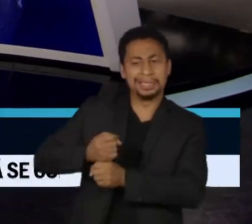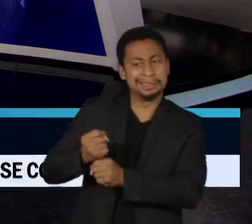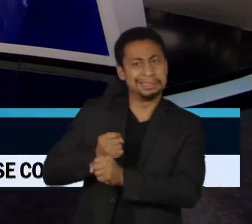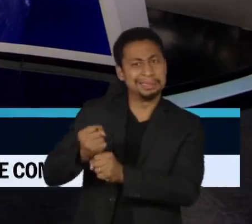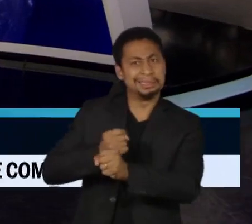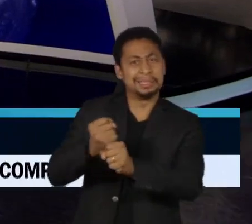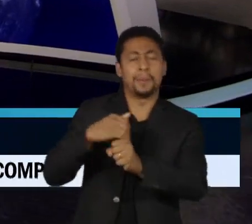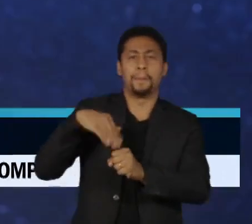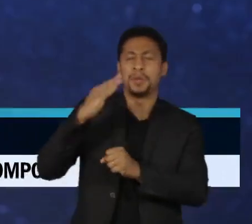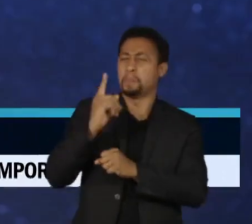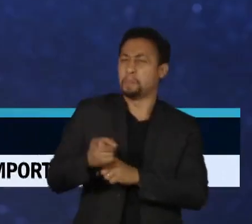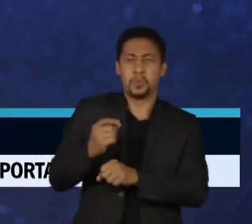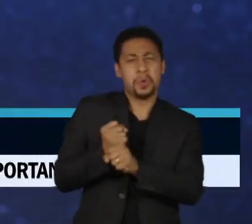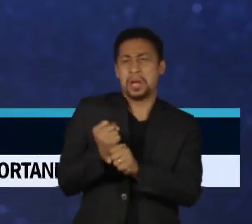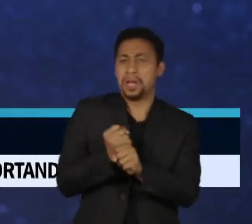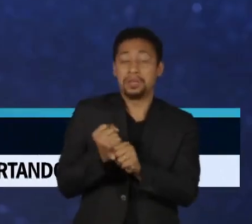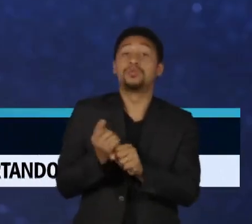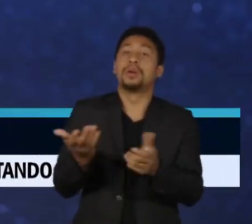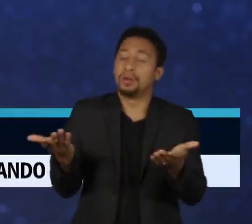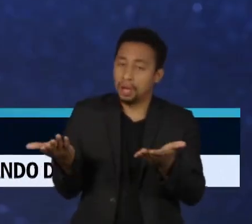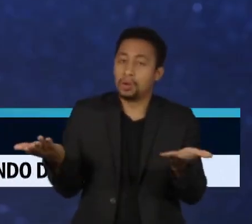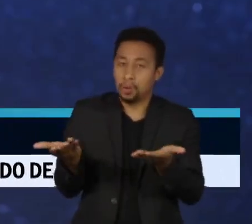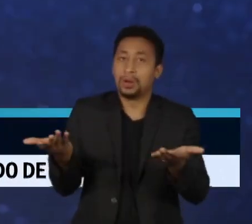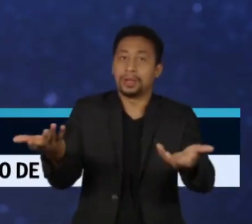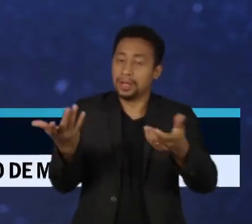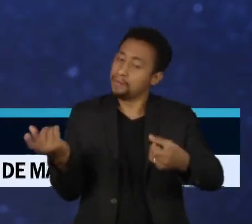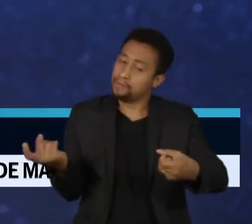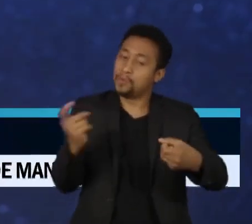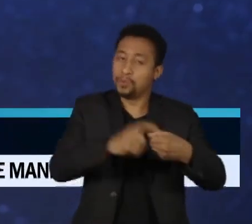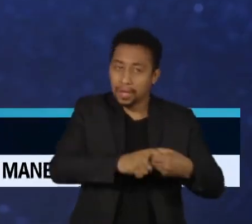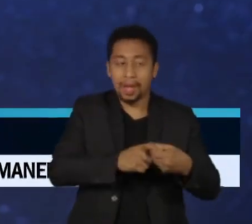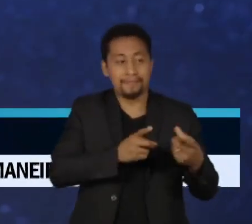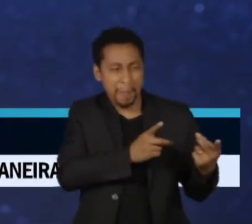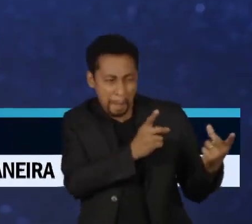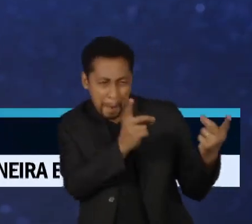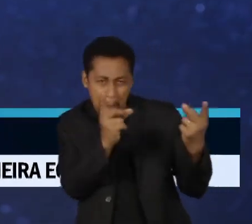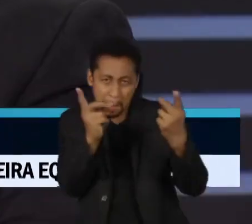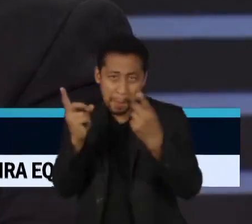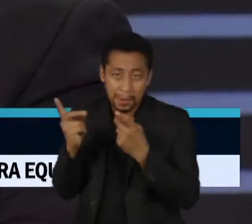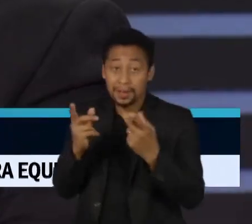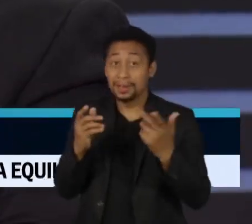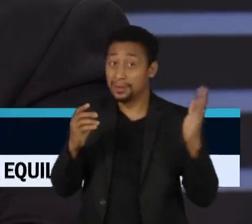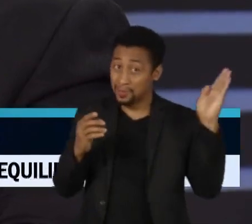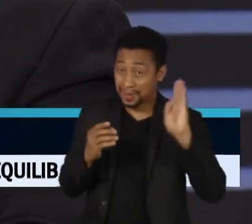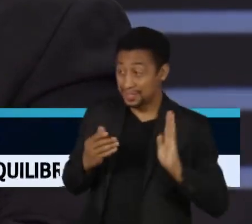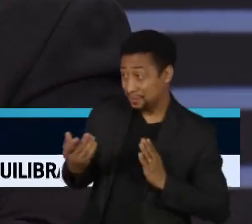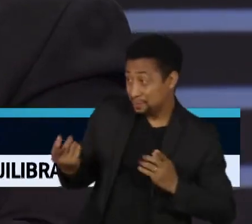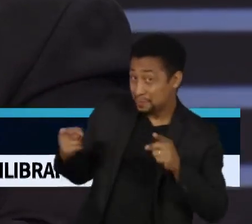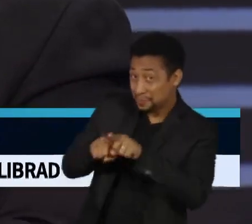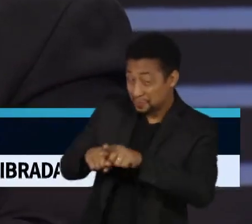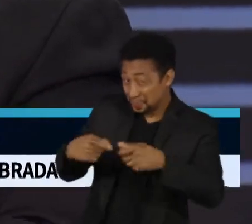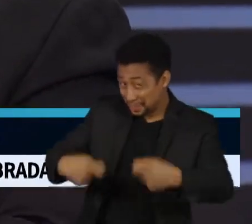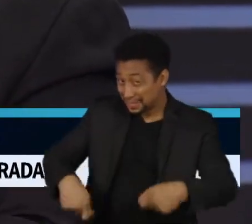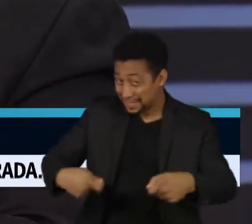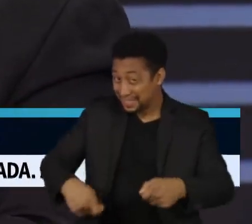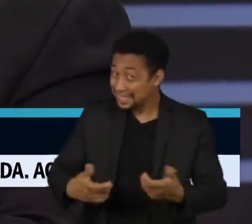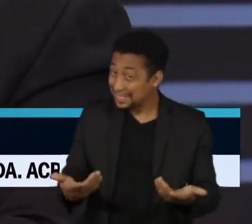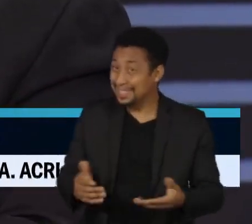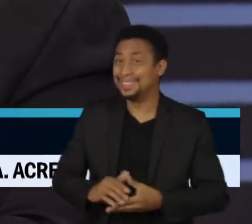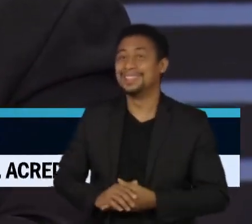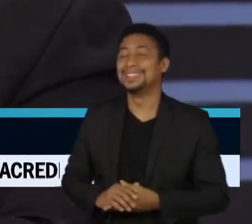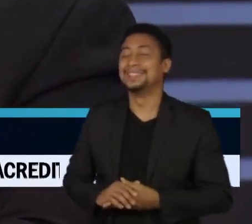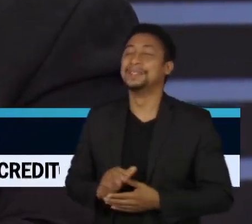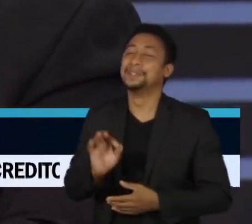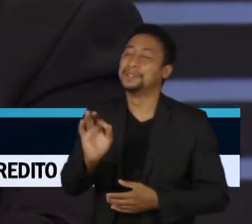retomar esse protagonismo. O Brasil faz bem em buscar essa aproximação? É o negócio da China mesmo? Precisa, né? Se você se lembra, em termos